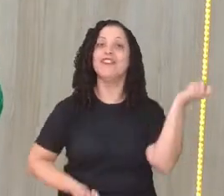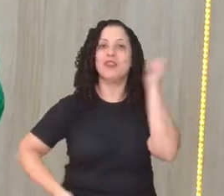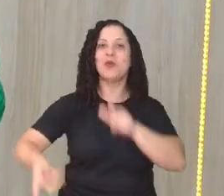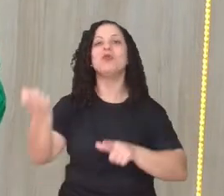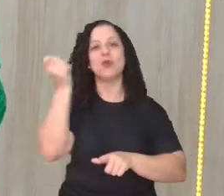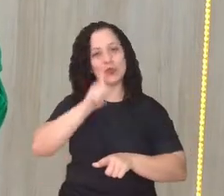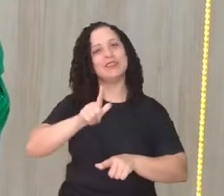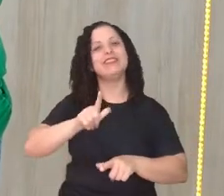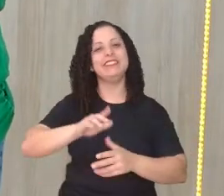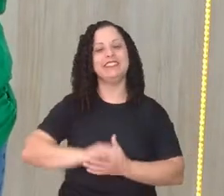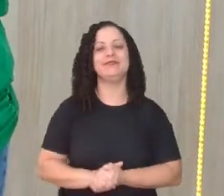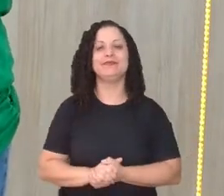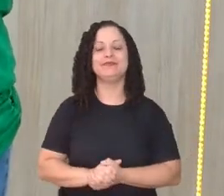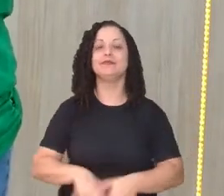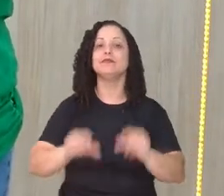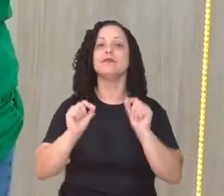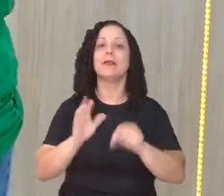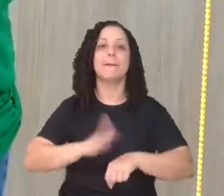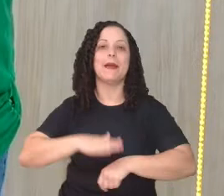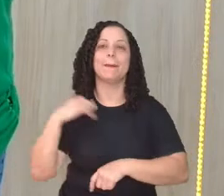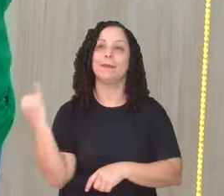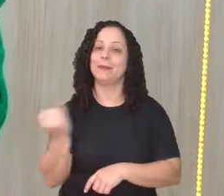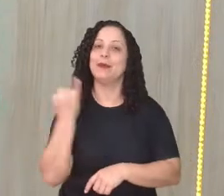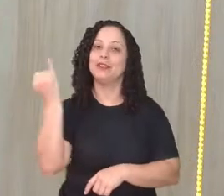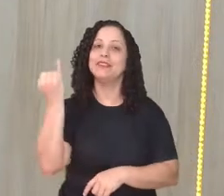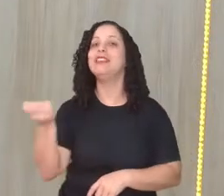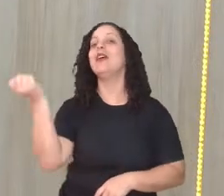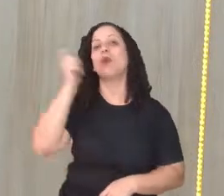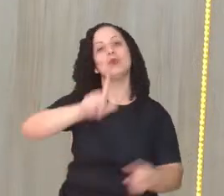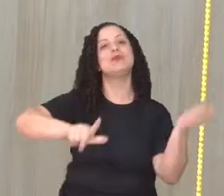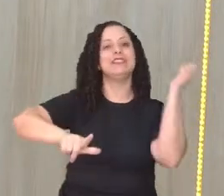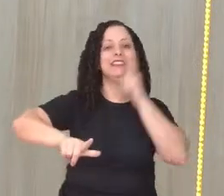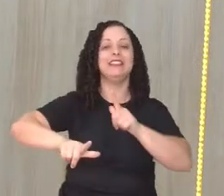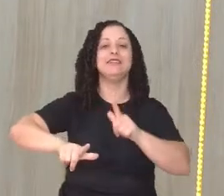lá. E o que importa é que você chegue